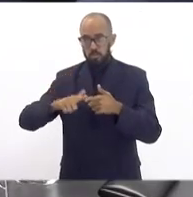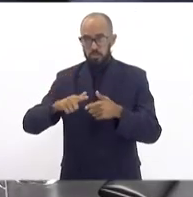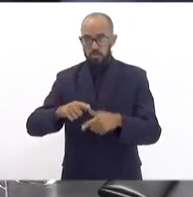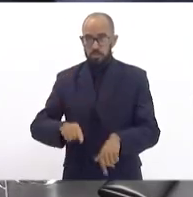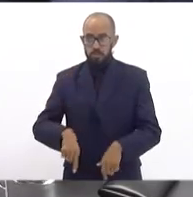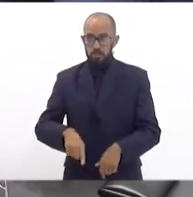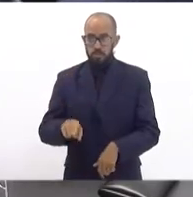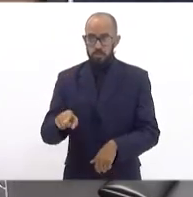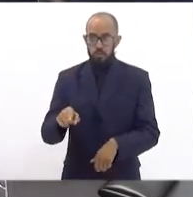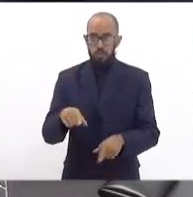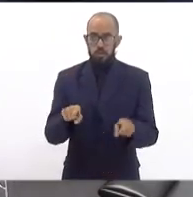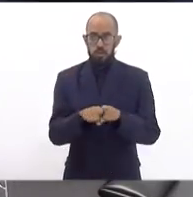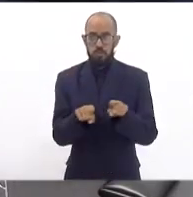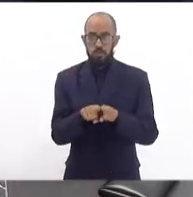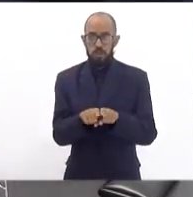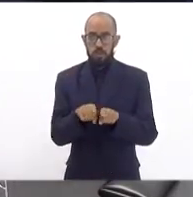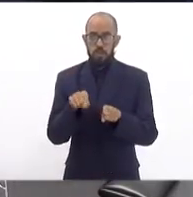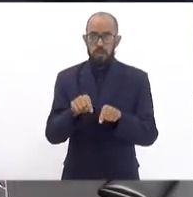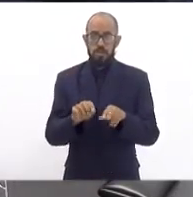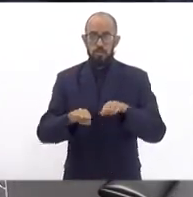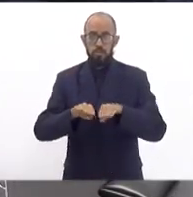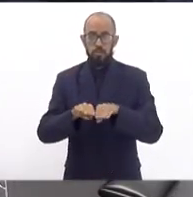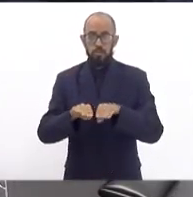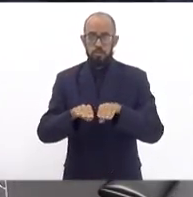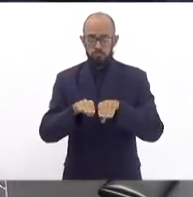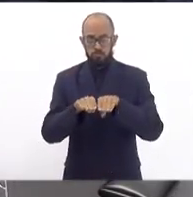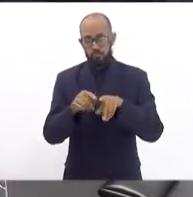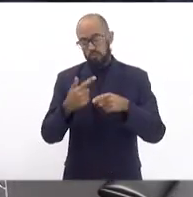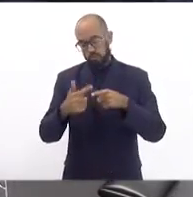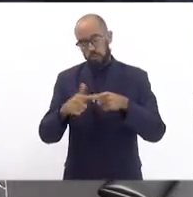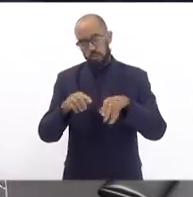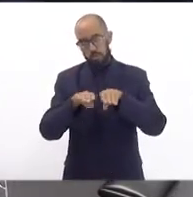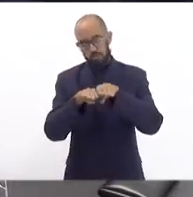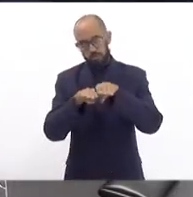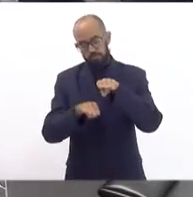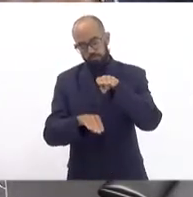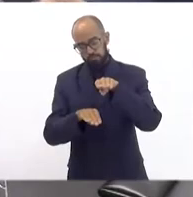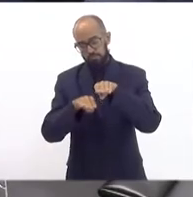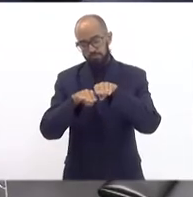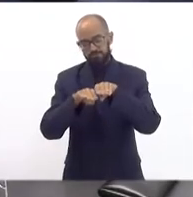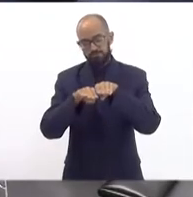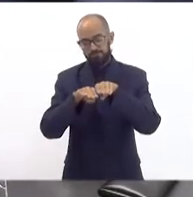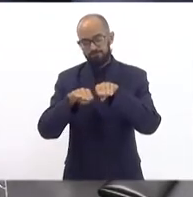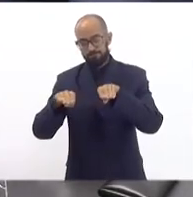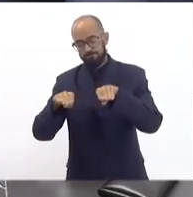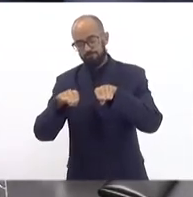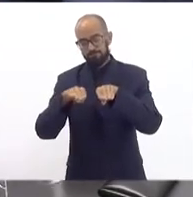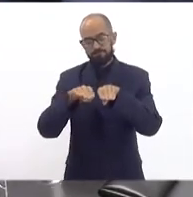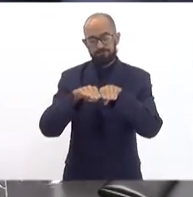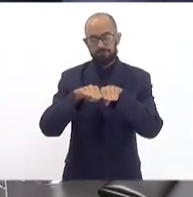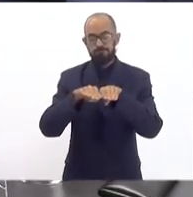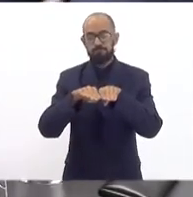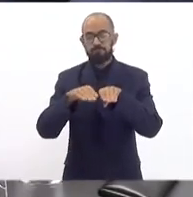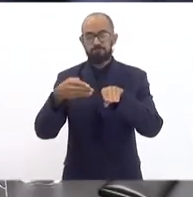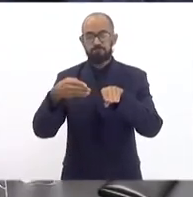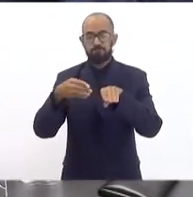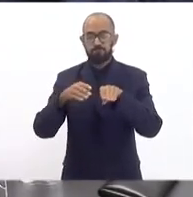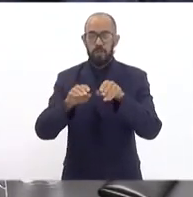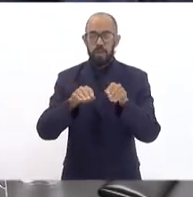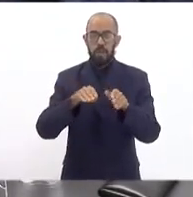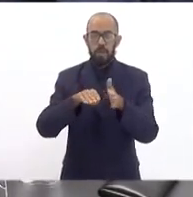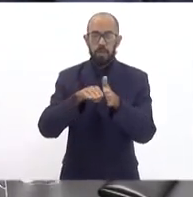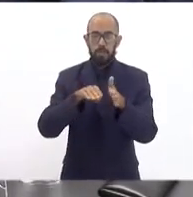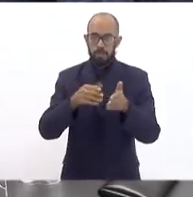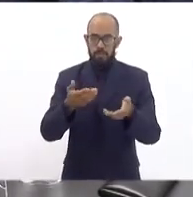a diferença de nível entre a estação e o trem e o espaçamento entre o trem e